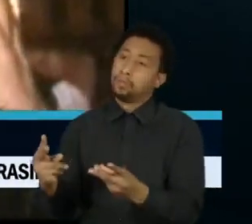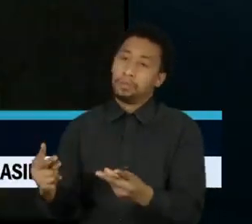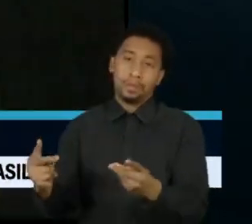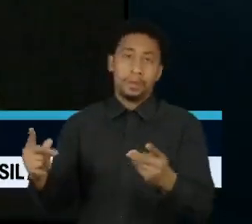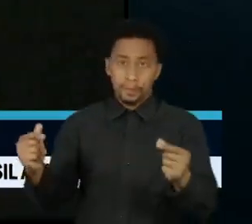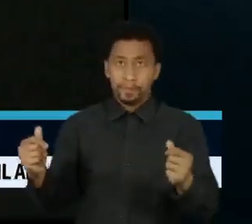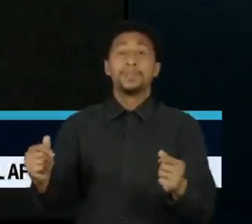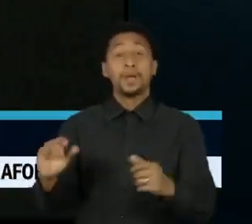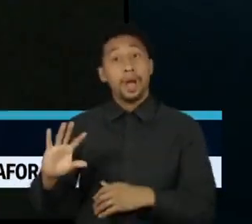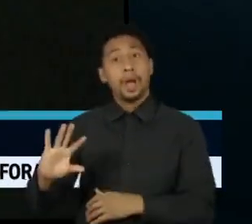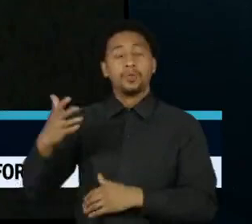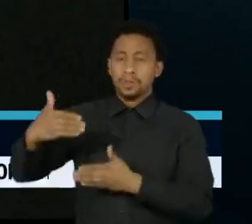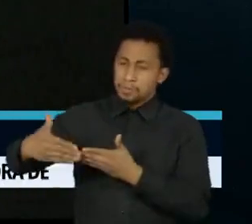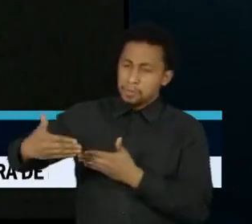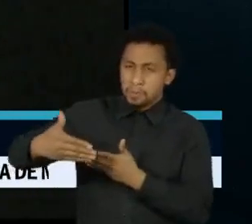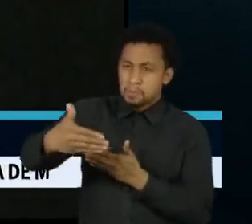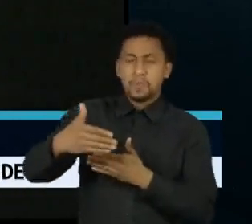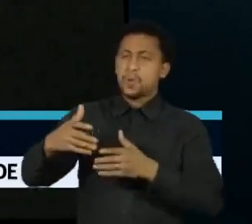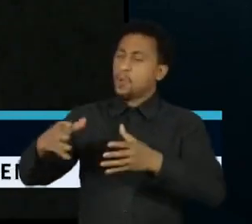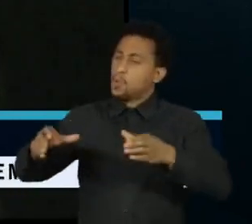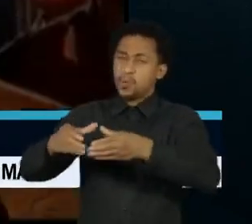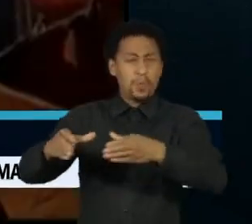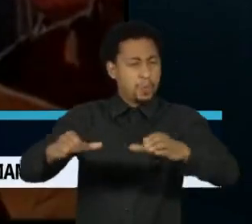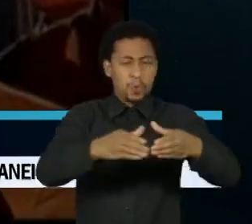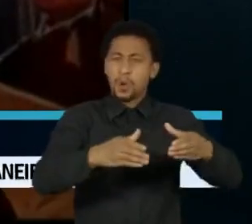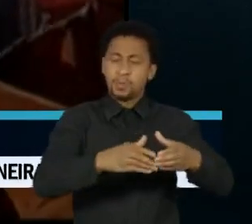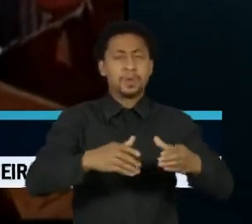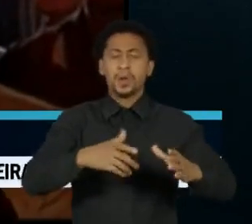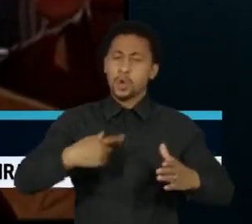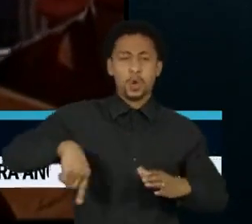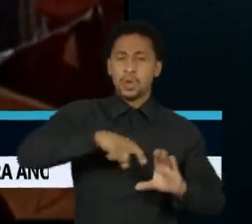série de repúblicas declararem a independência de Moscou,